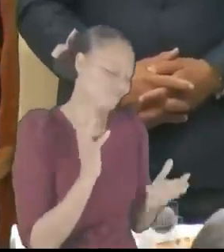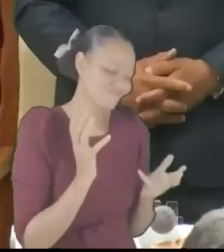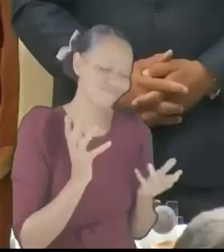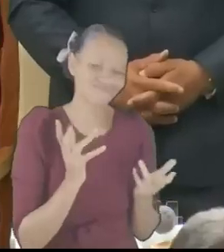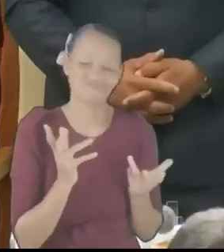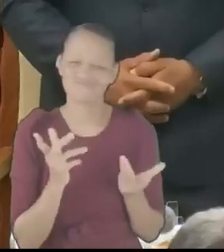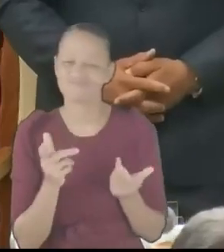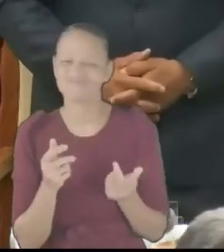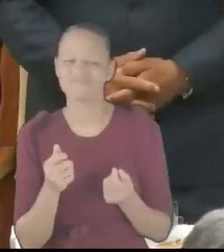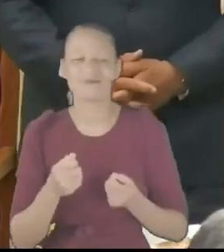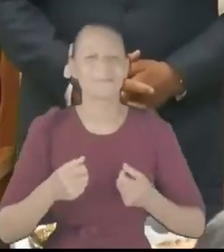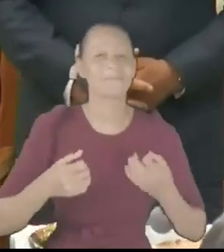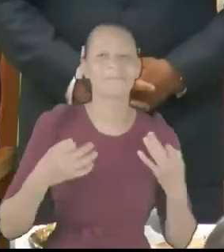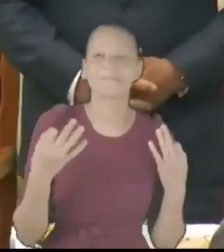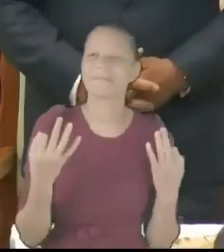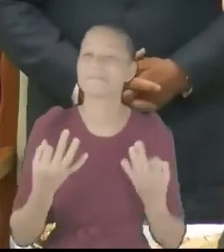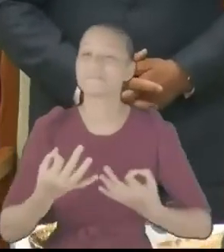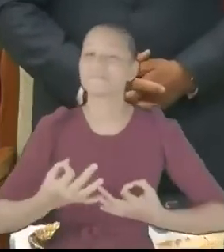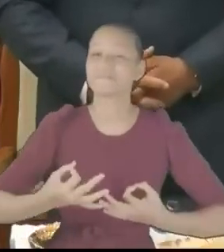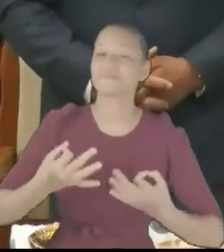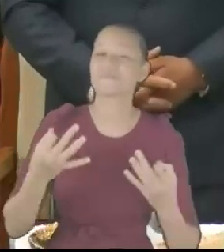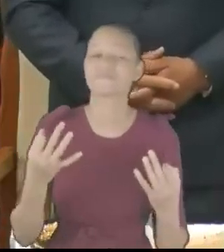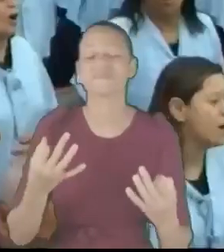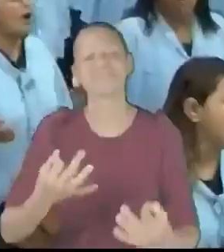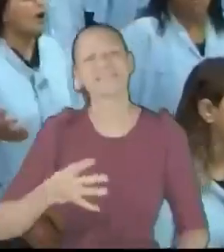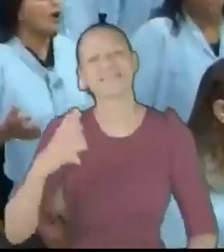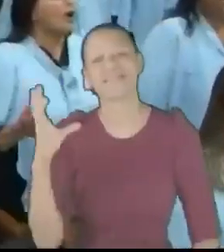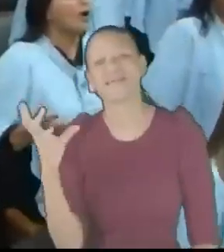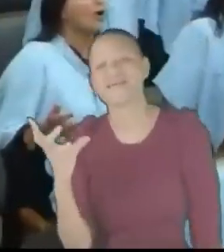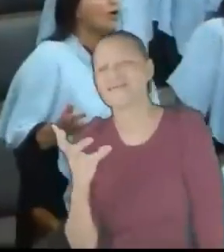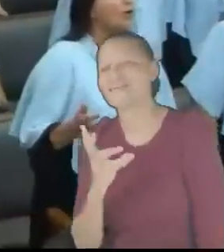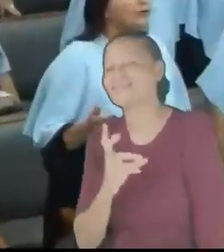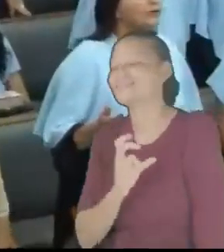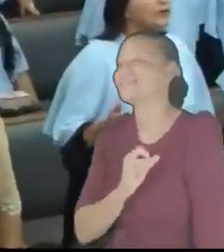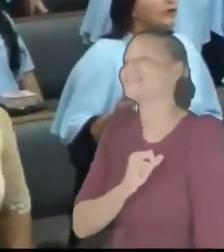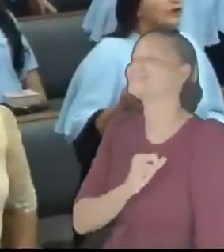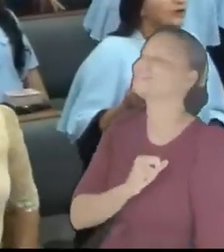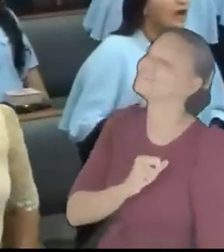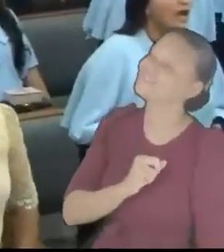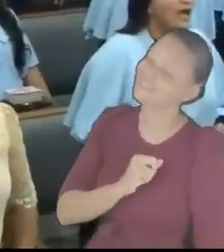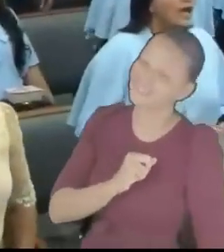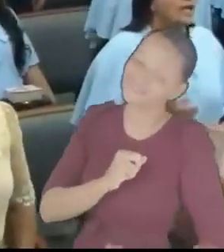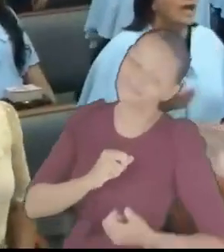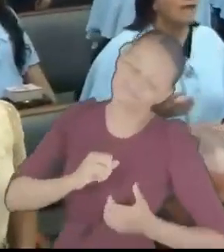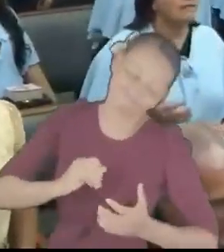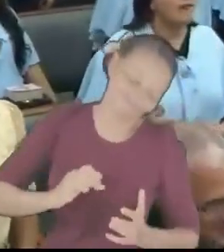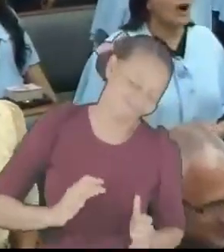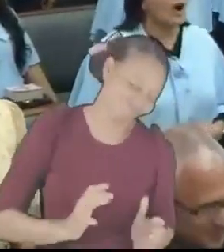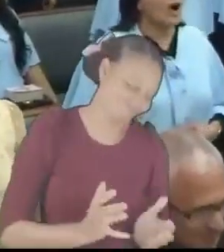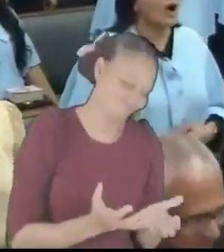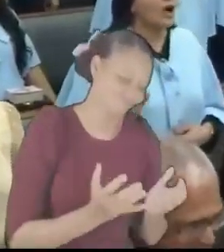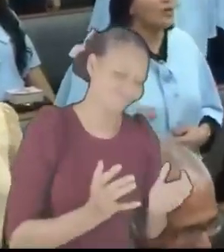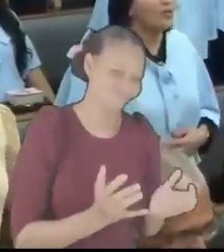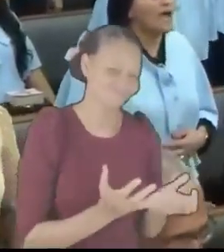conhecendo o excelso amor que levou meu Jesus